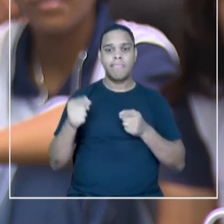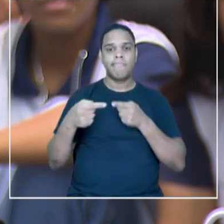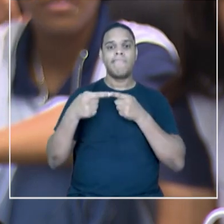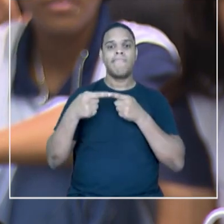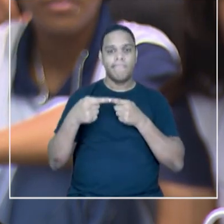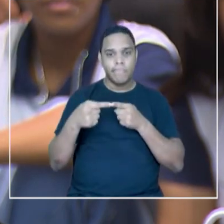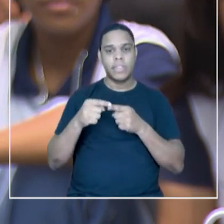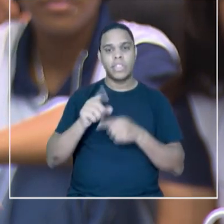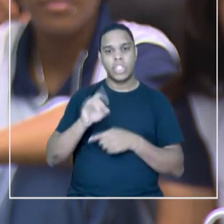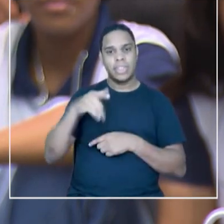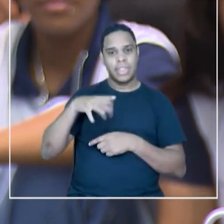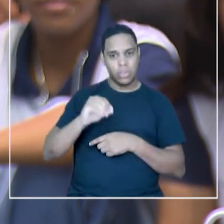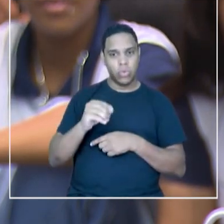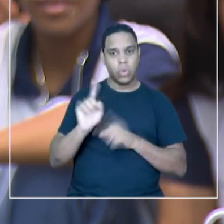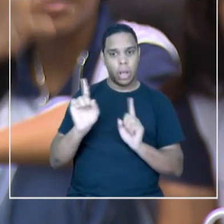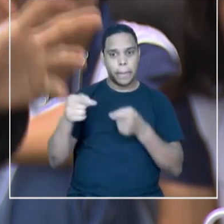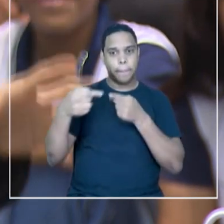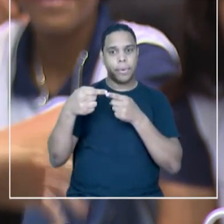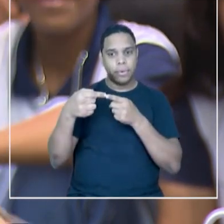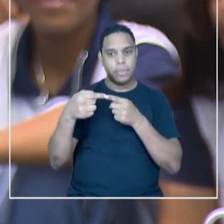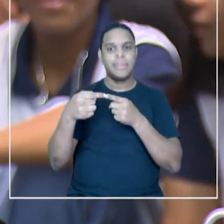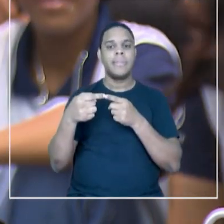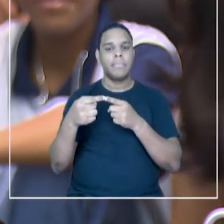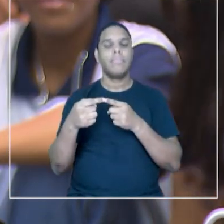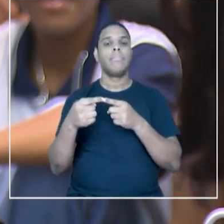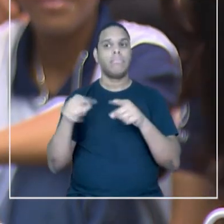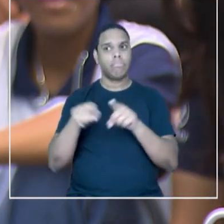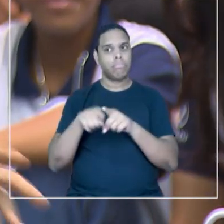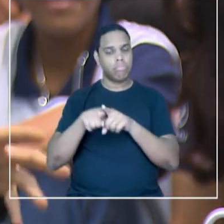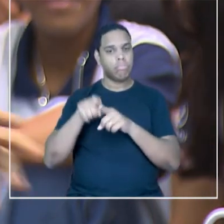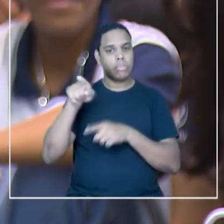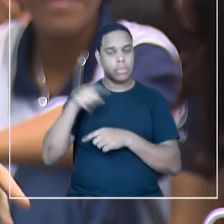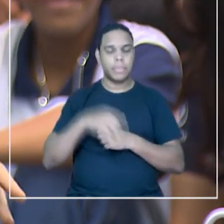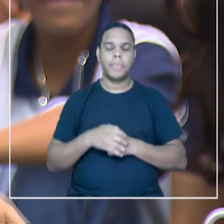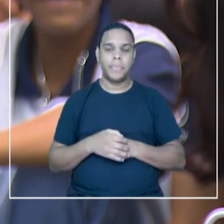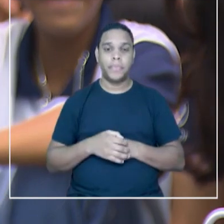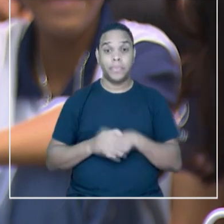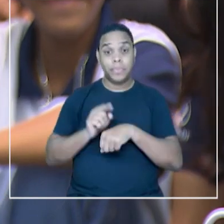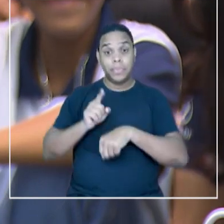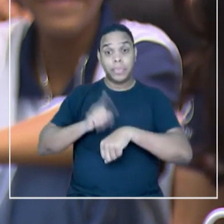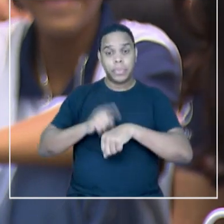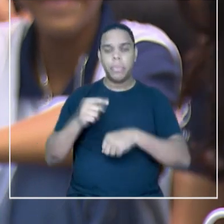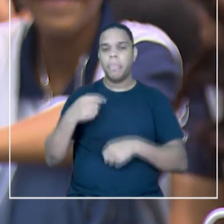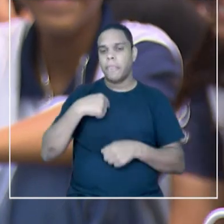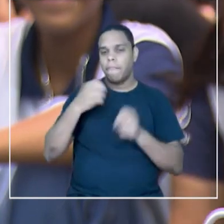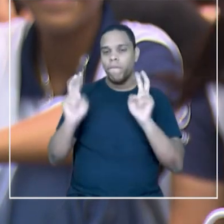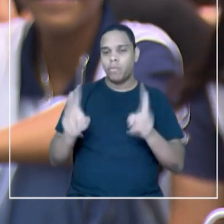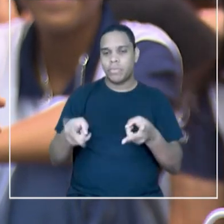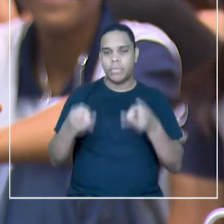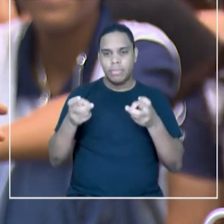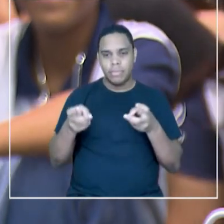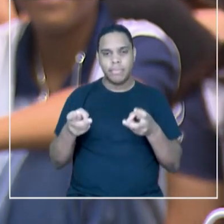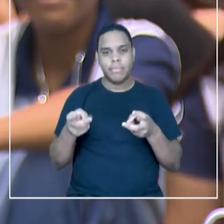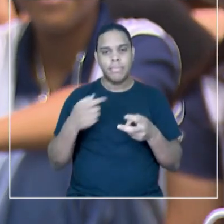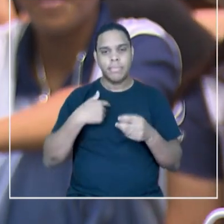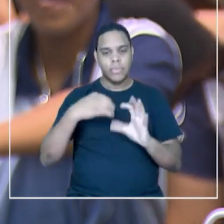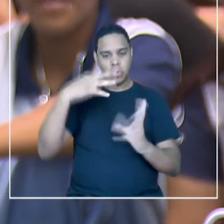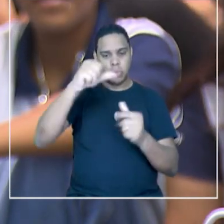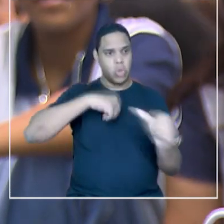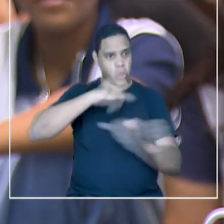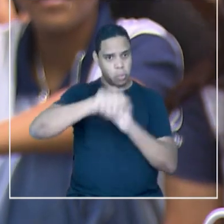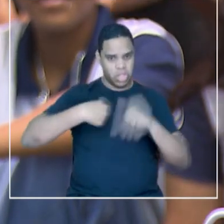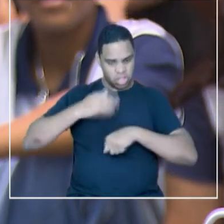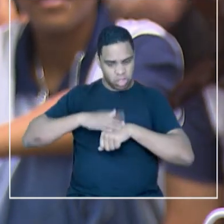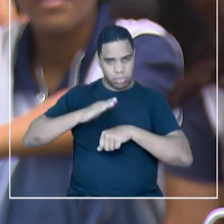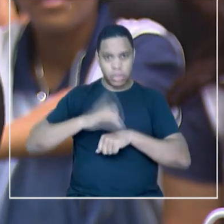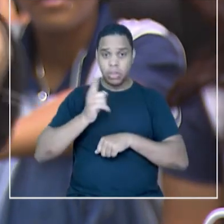divino, assim, foi um outro divisor de águas na minha vida. E naquele momento eu entendi que eu não ia conseguir mudar o mundo, mas eu